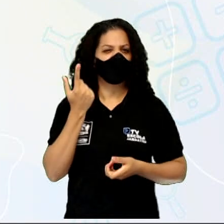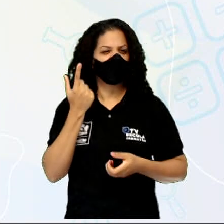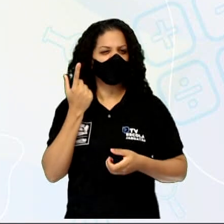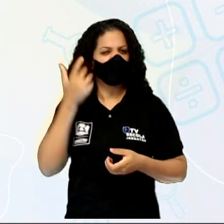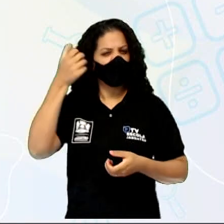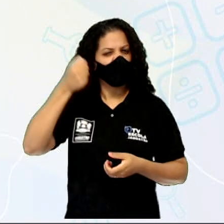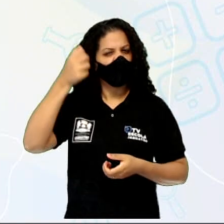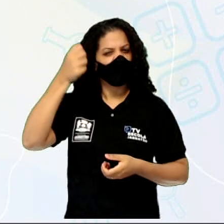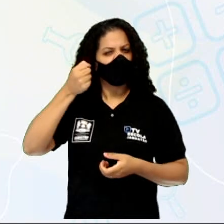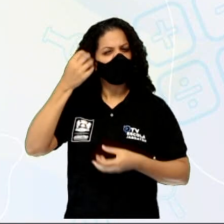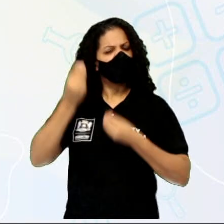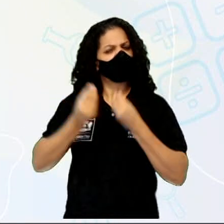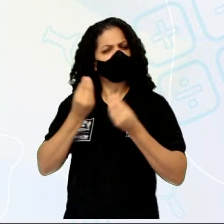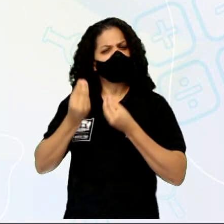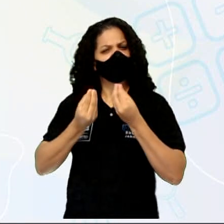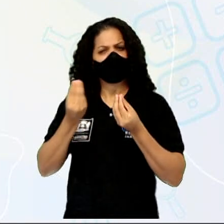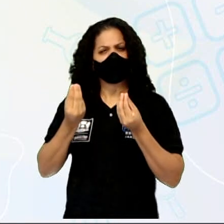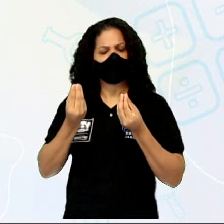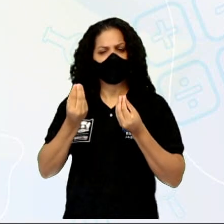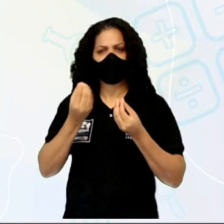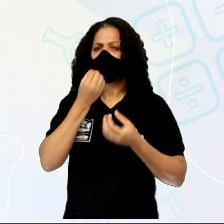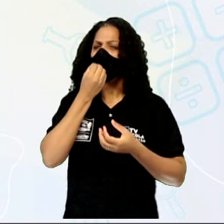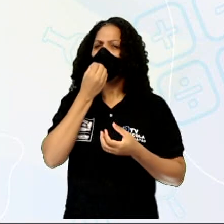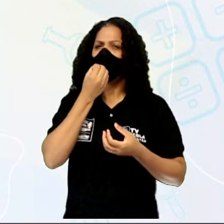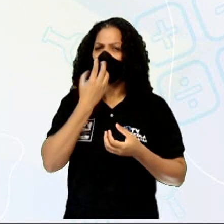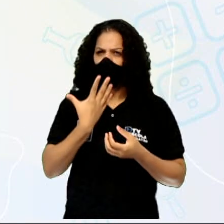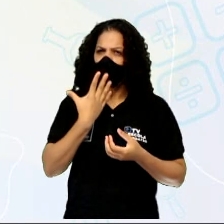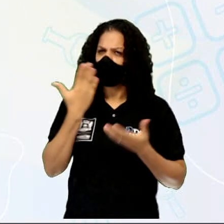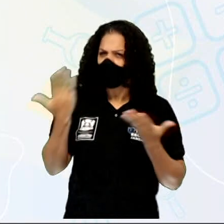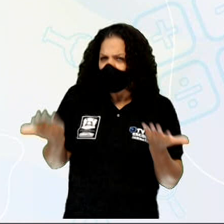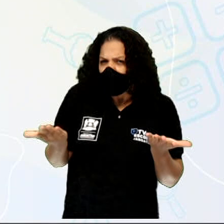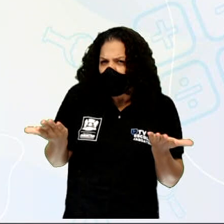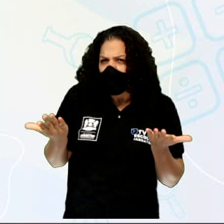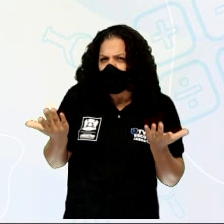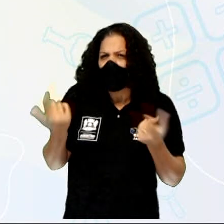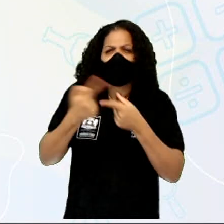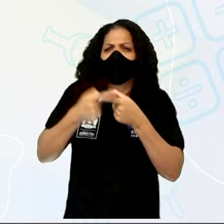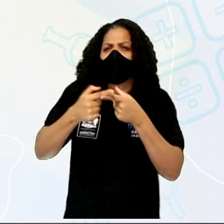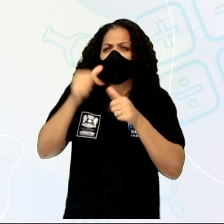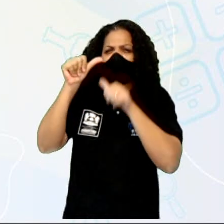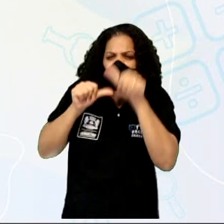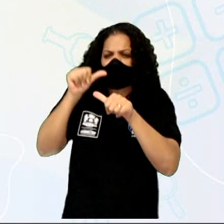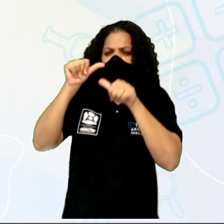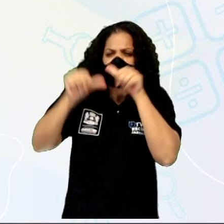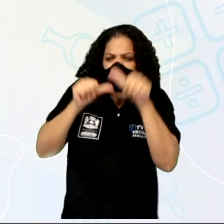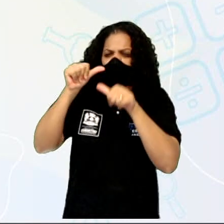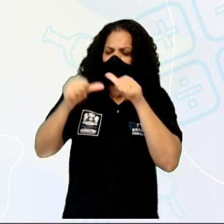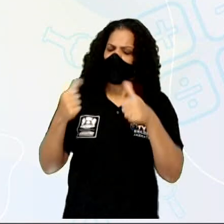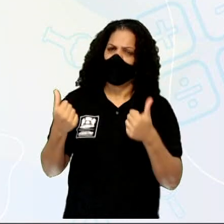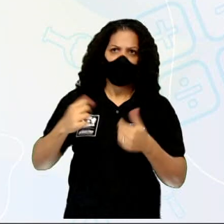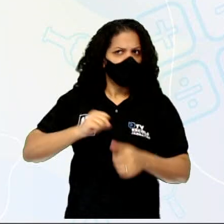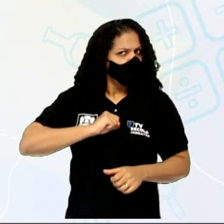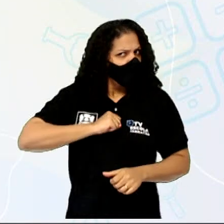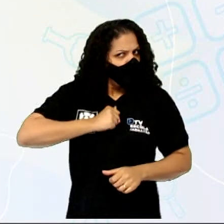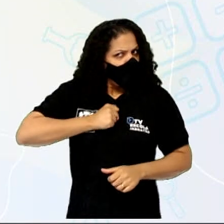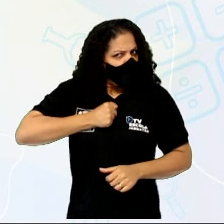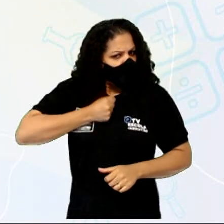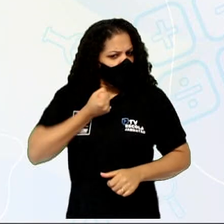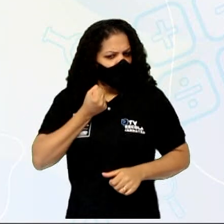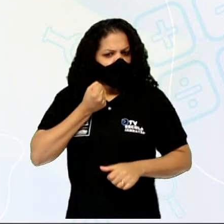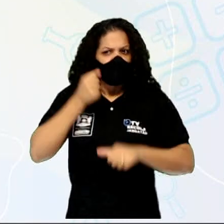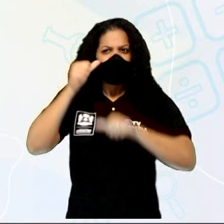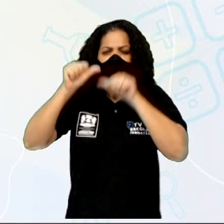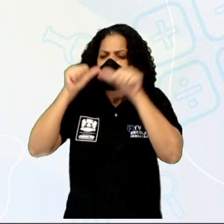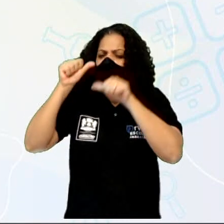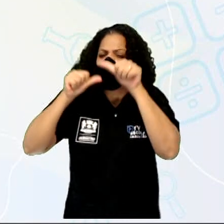não são bons? Por que têm que ser trocados? Fico revoltada em ter que trocar uma coisa que ainda